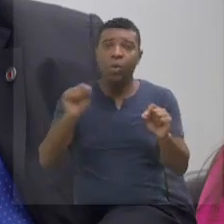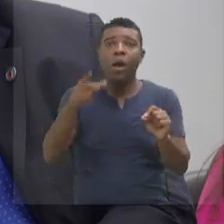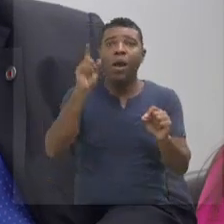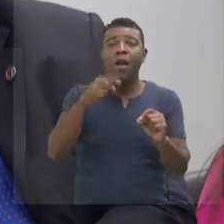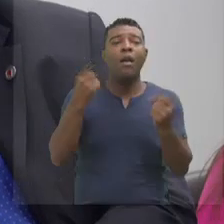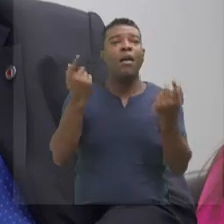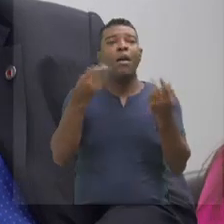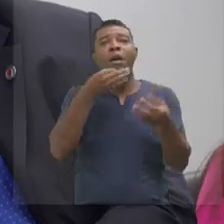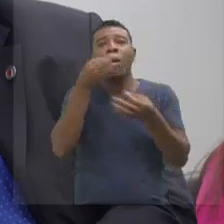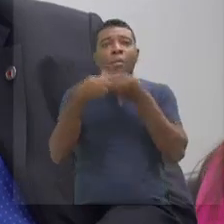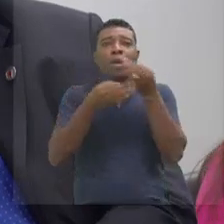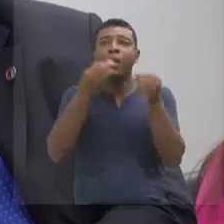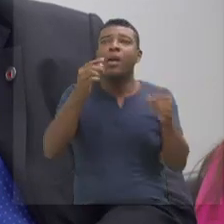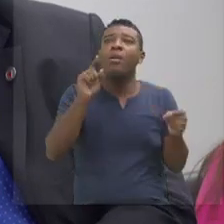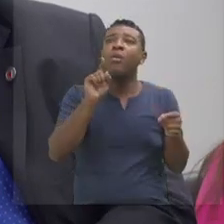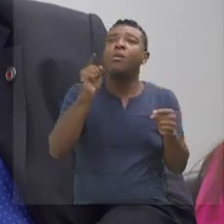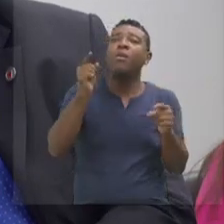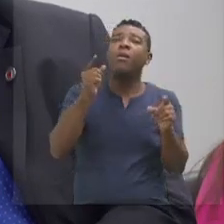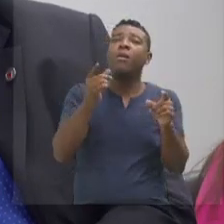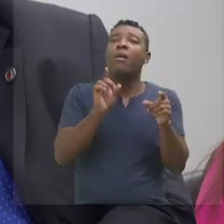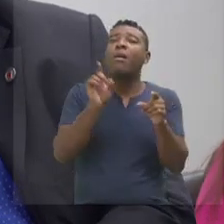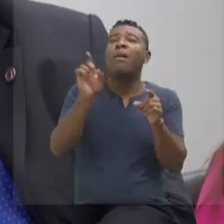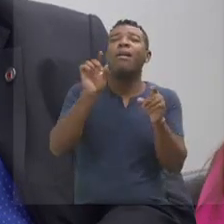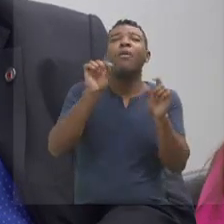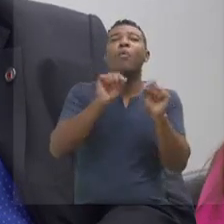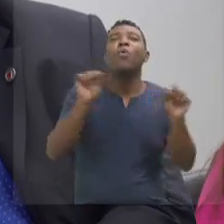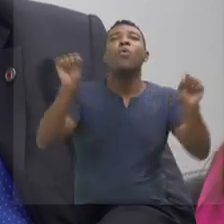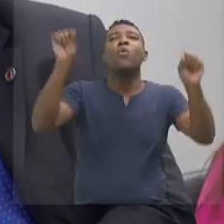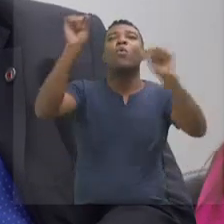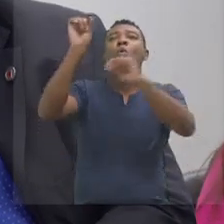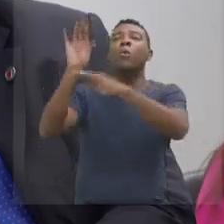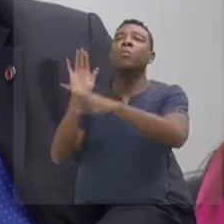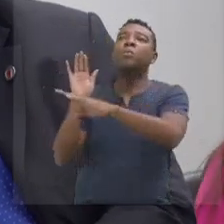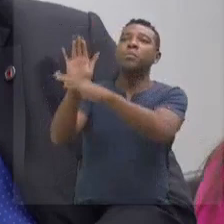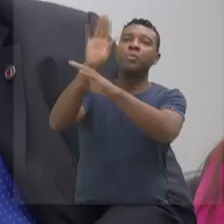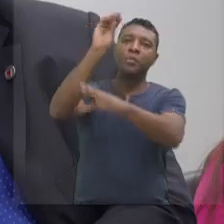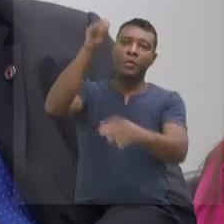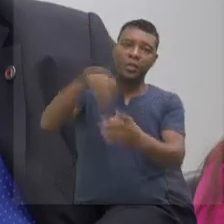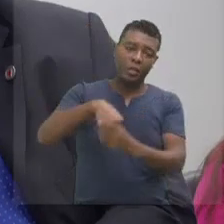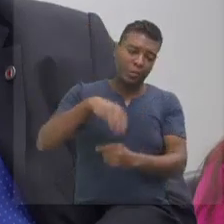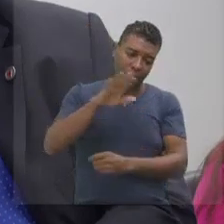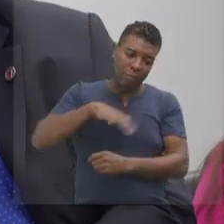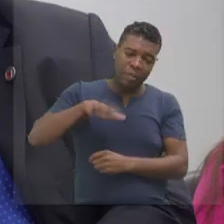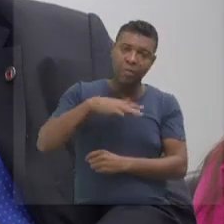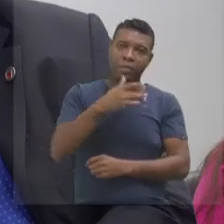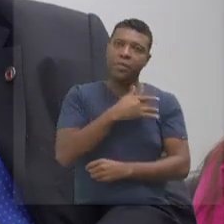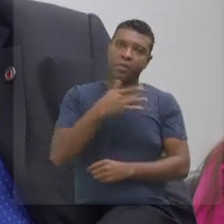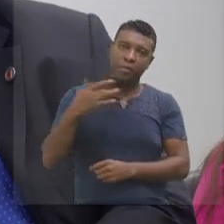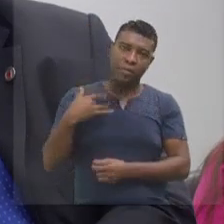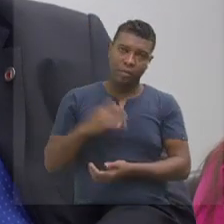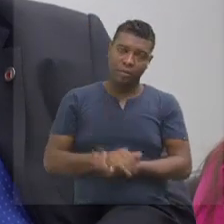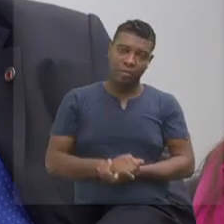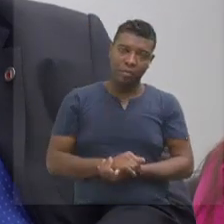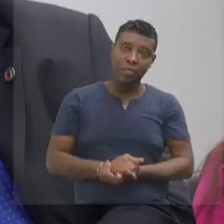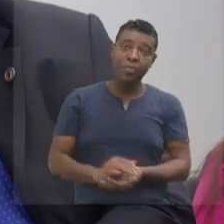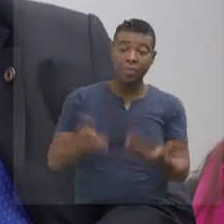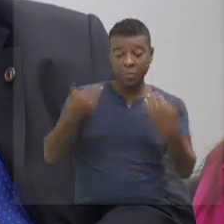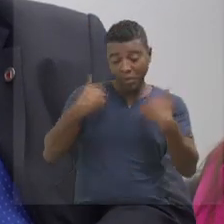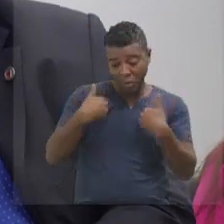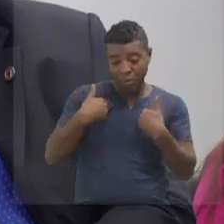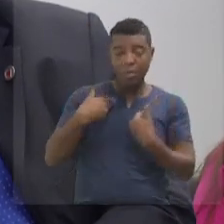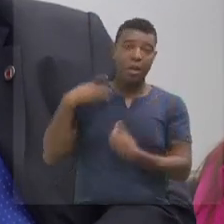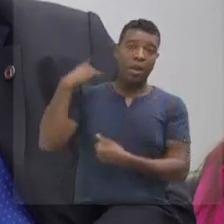pontas assistidas na saúde eu aqui como deputado